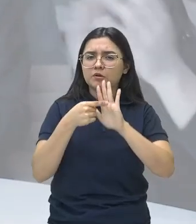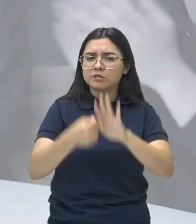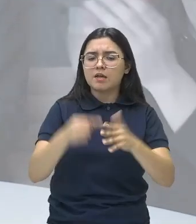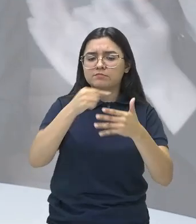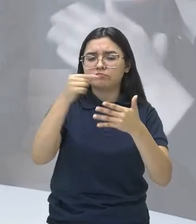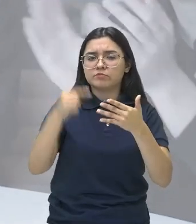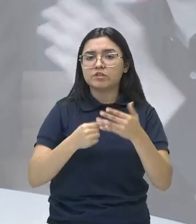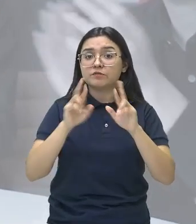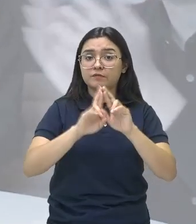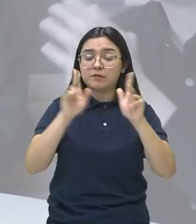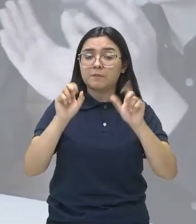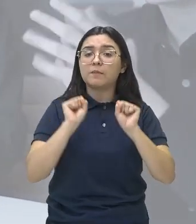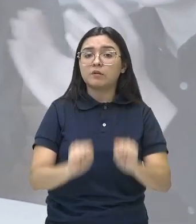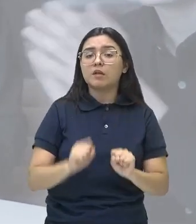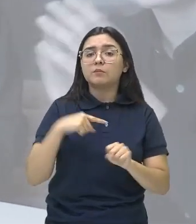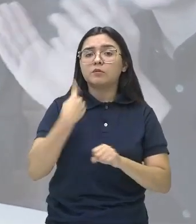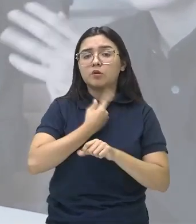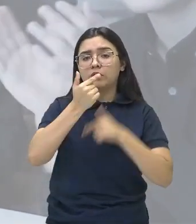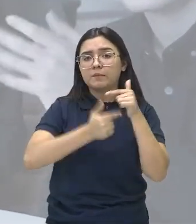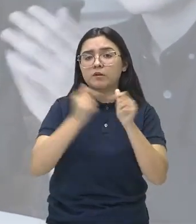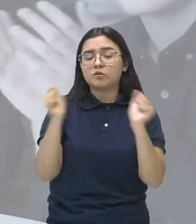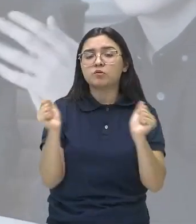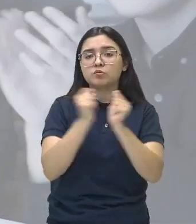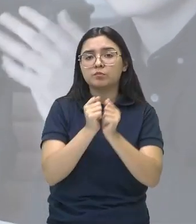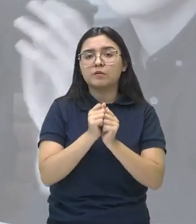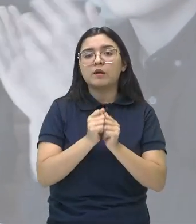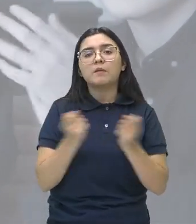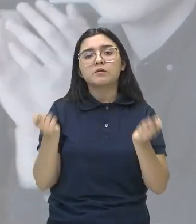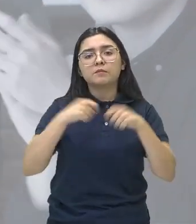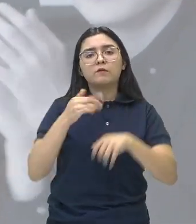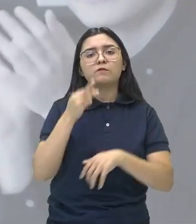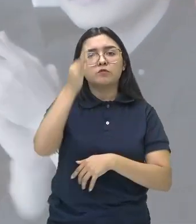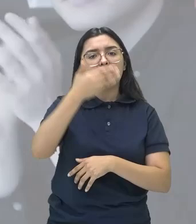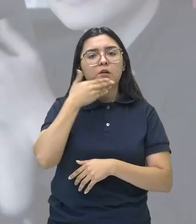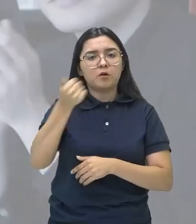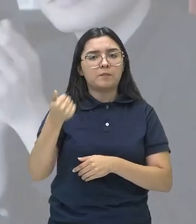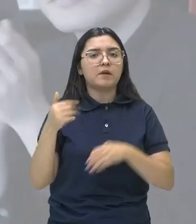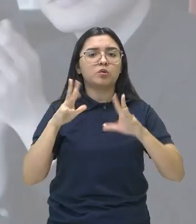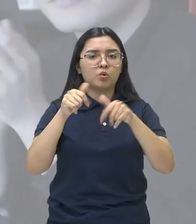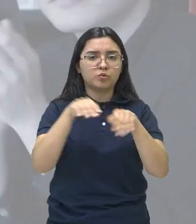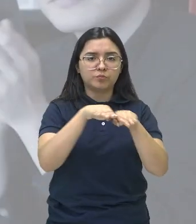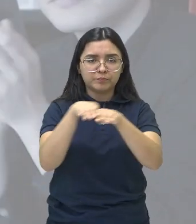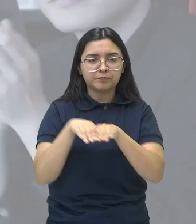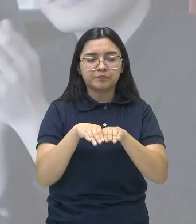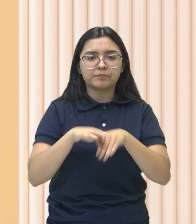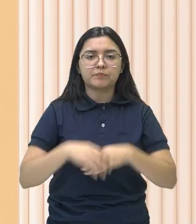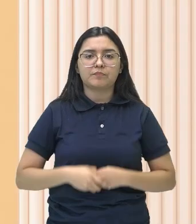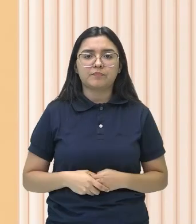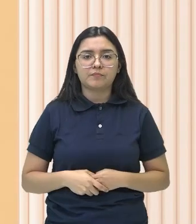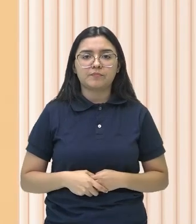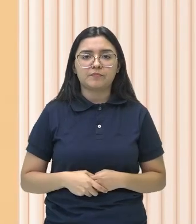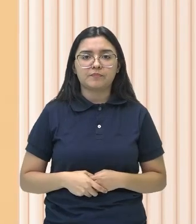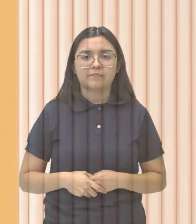diferenças, podemos trabalhar juntos para criar um futuro melhor para todos.